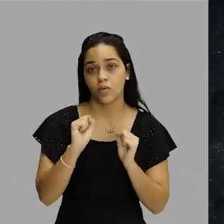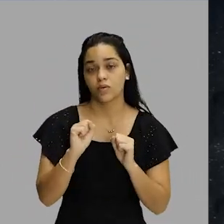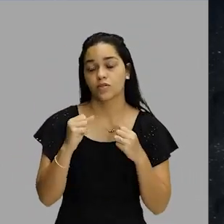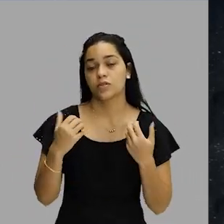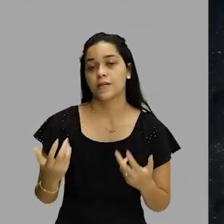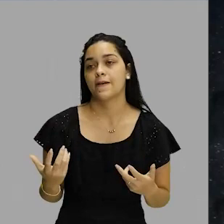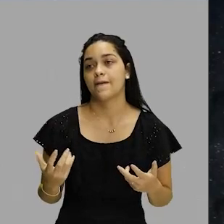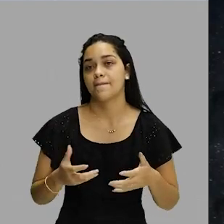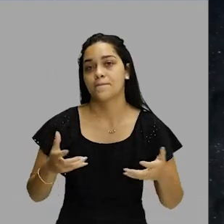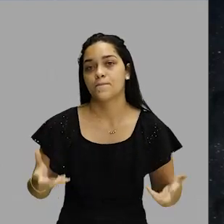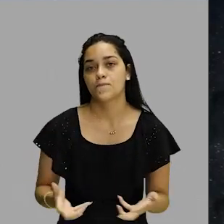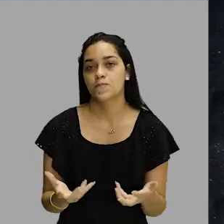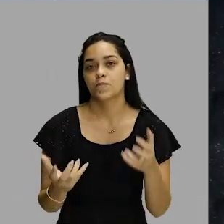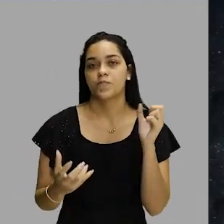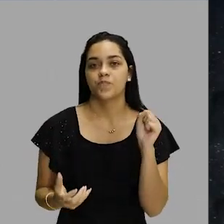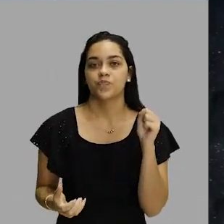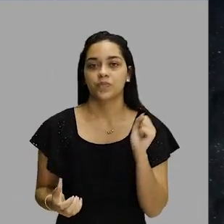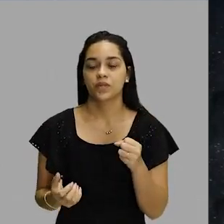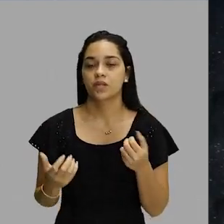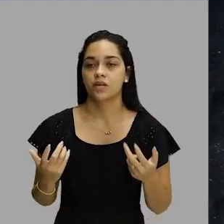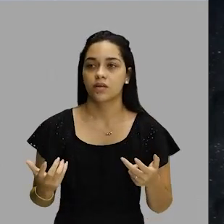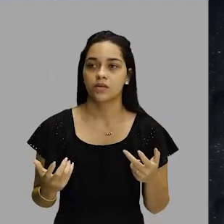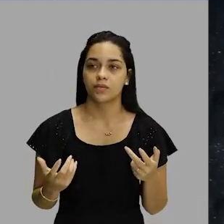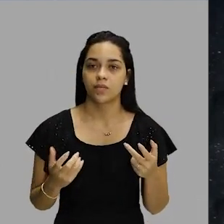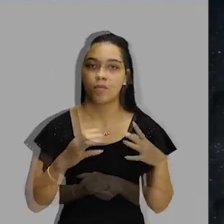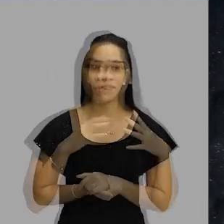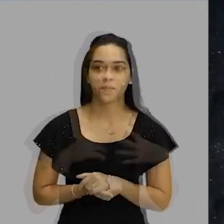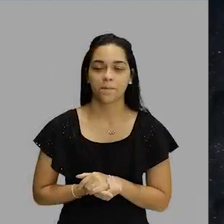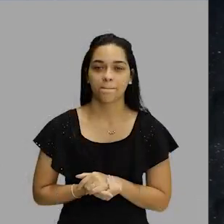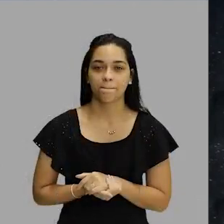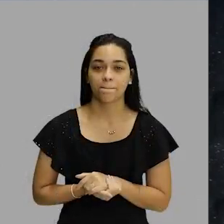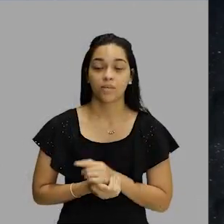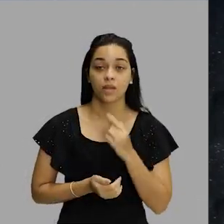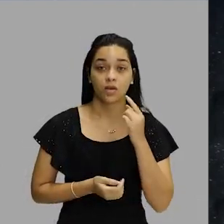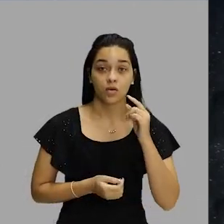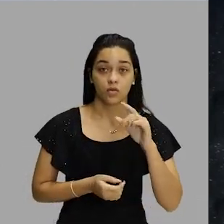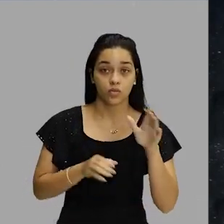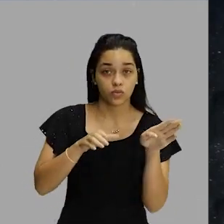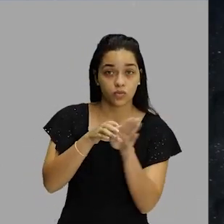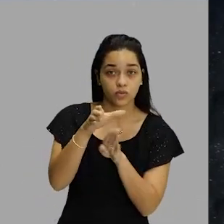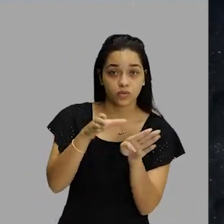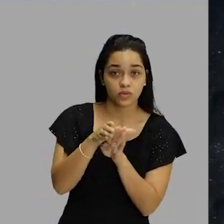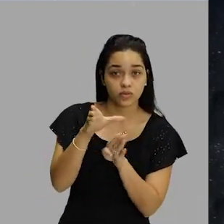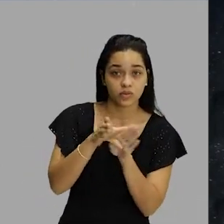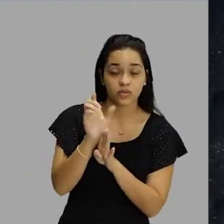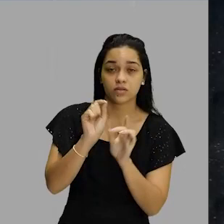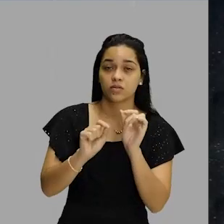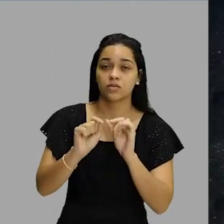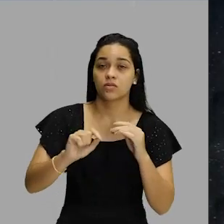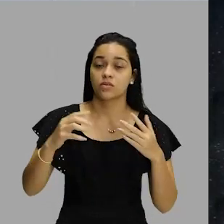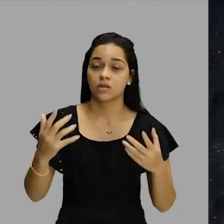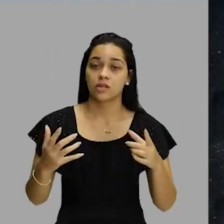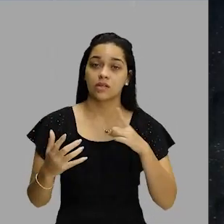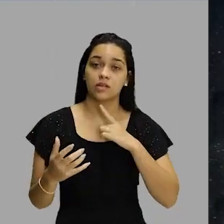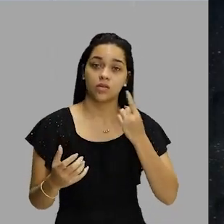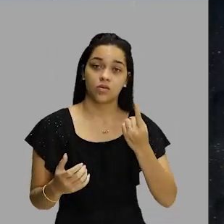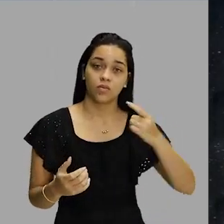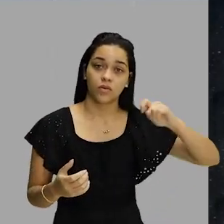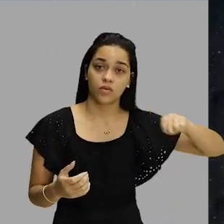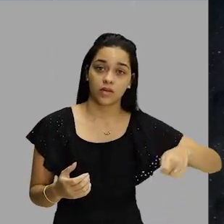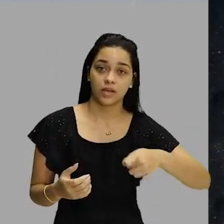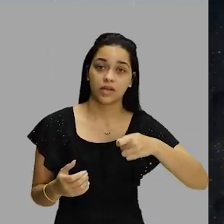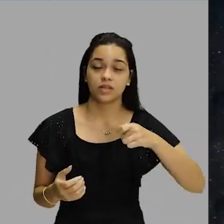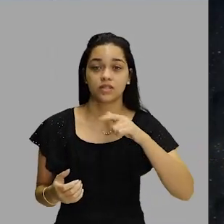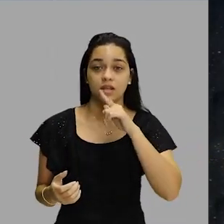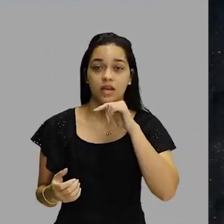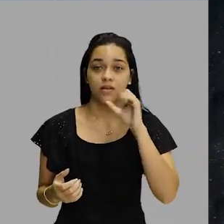deve promover ali a perfeita higienização. Um conselho que se diz é utilizar 1 colher de água